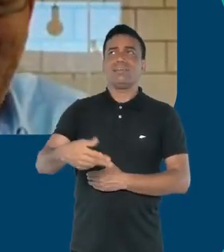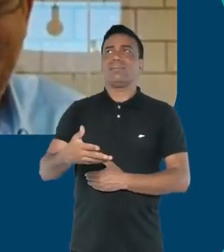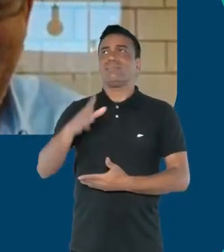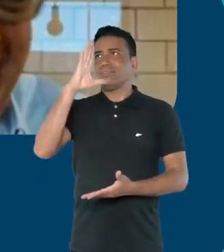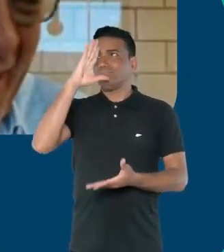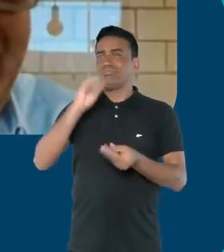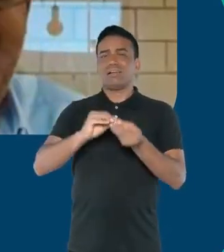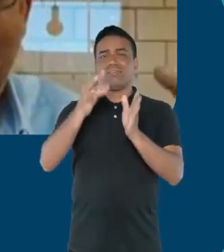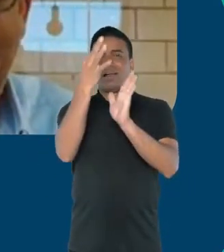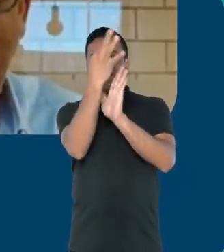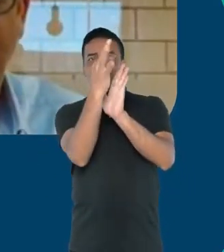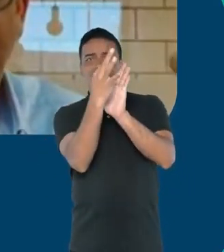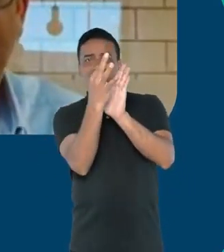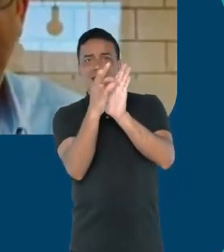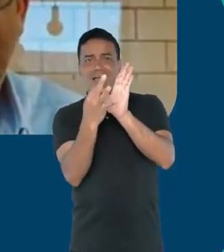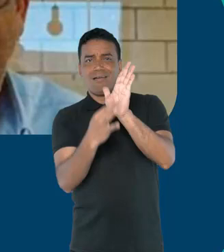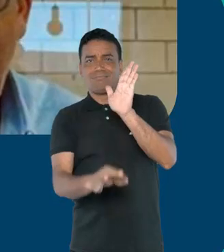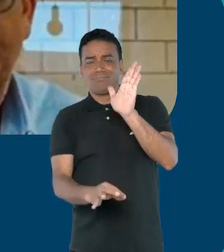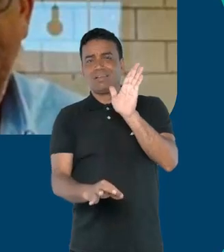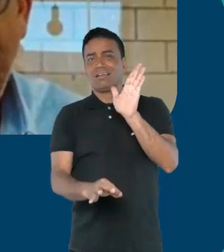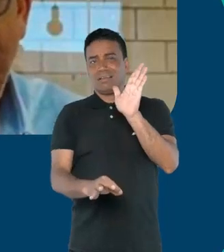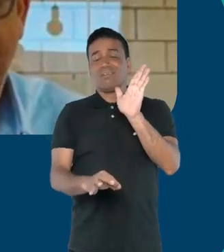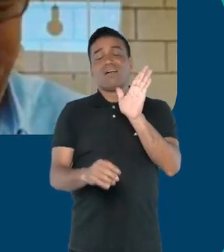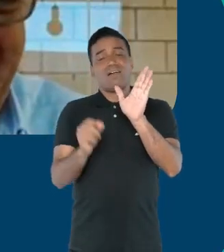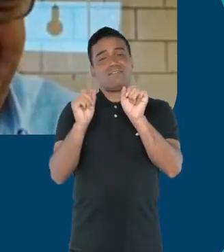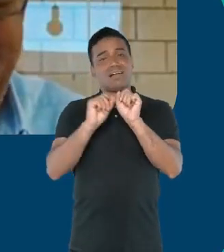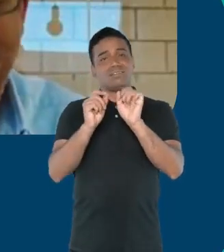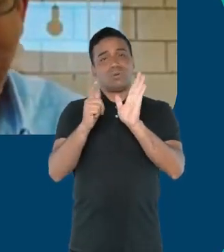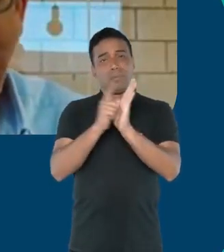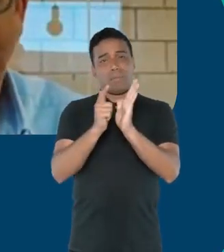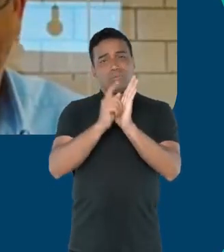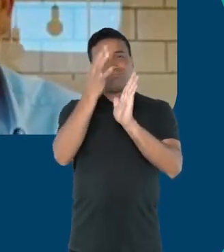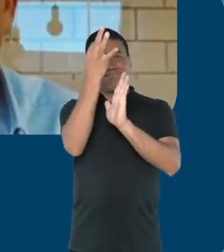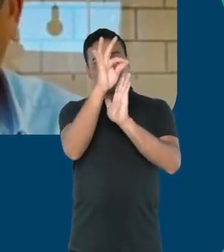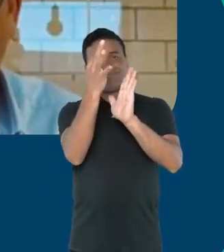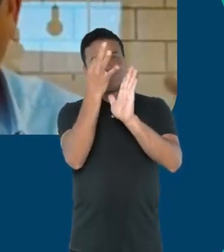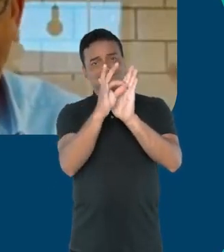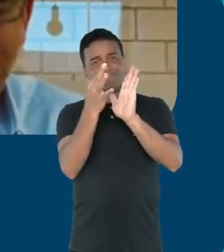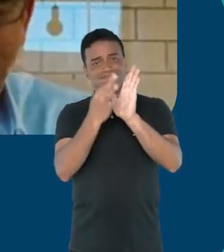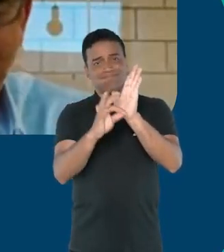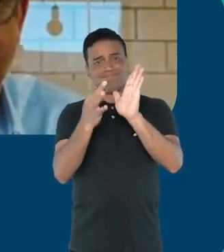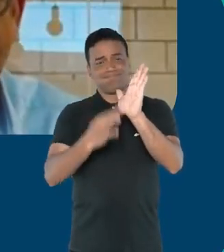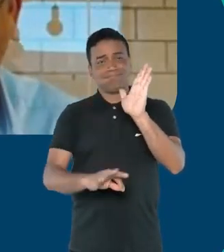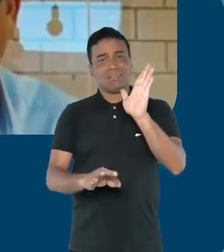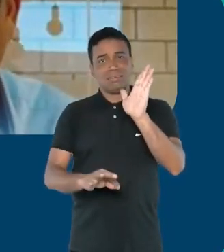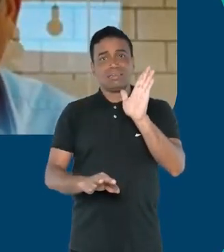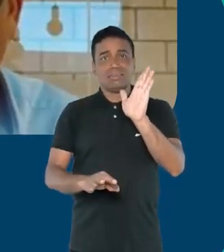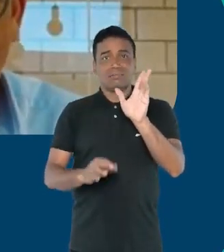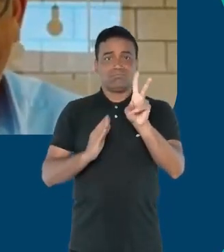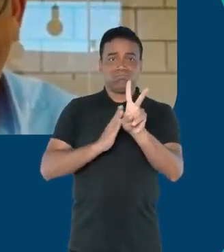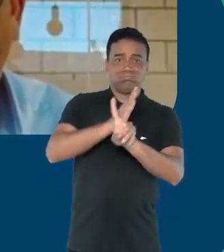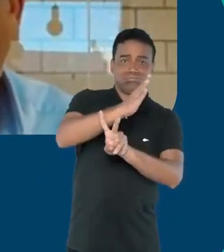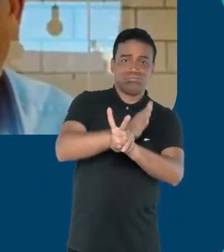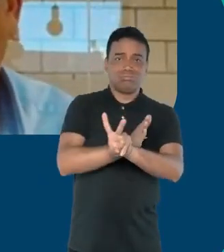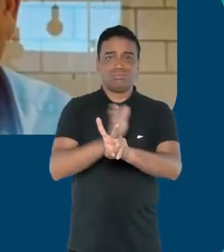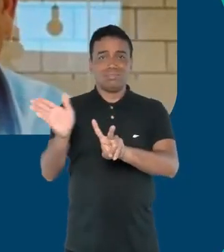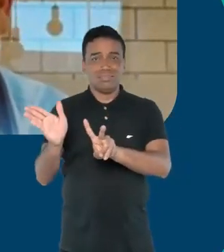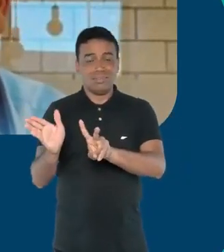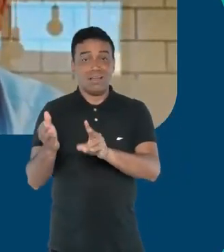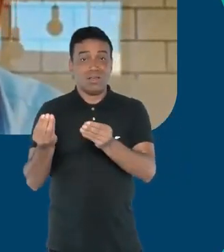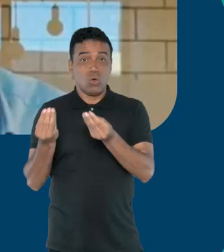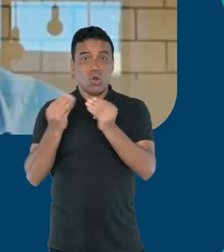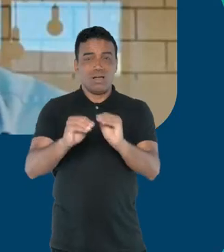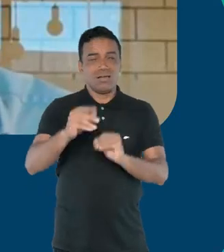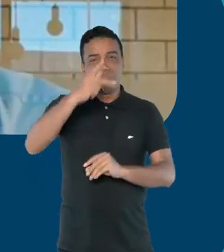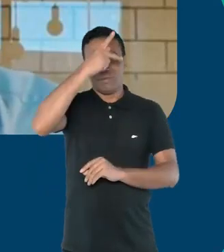ele vai listando, vai fazendo uma lista, né, dicotômica, né? De um lado ele vai colocando aqueles